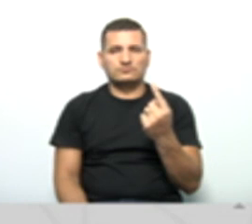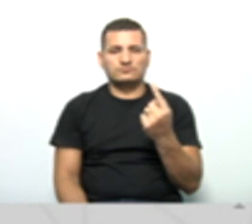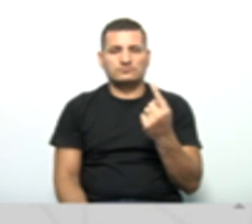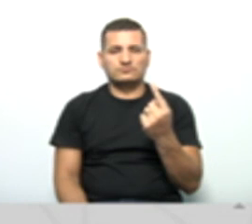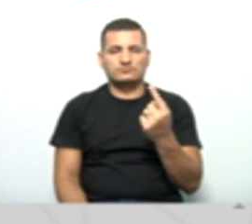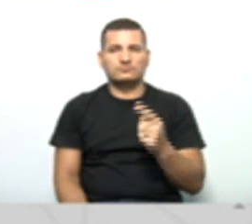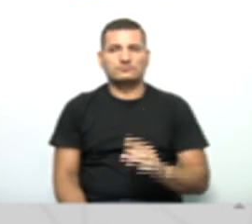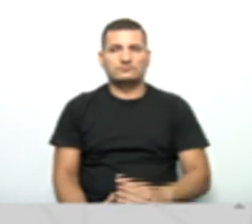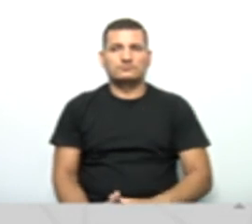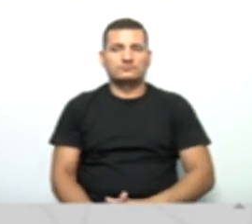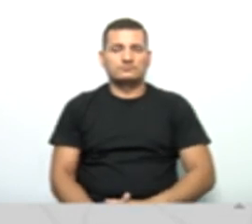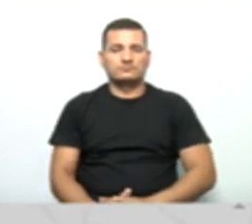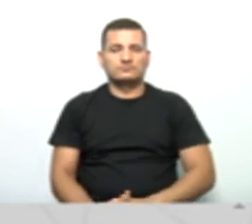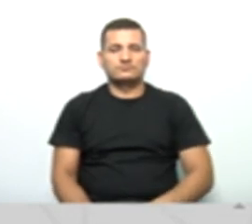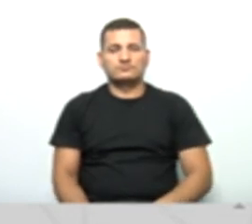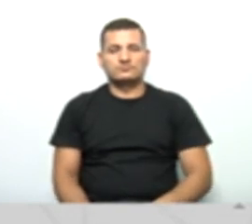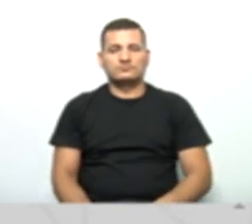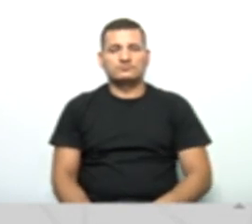Então, continuando.